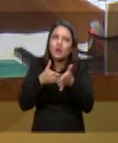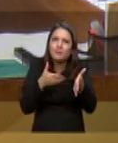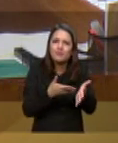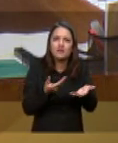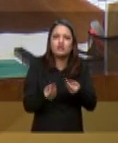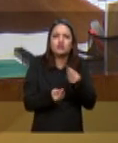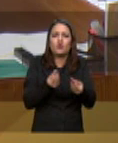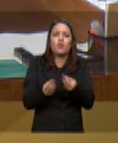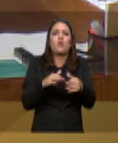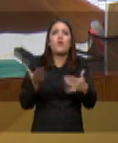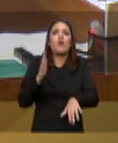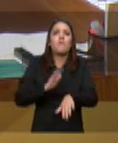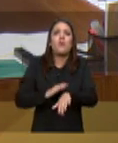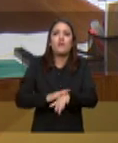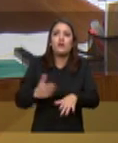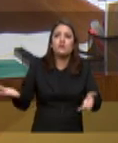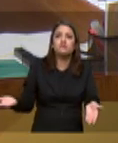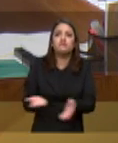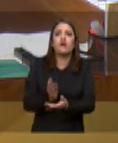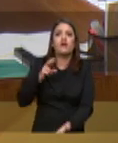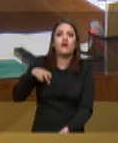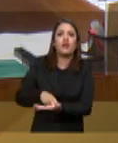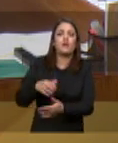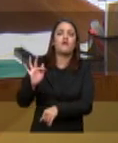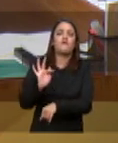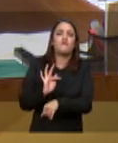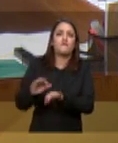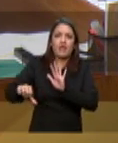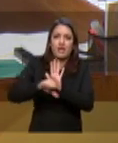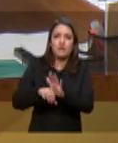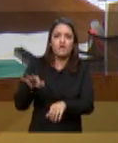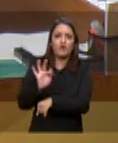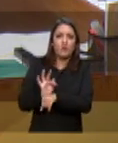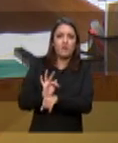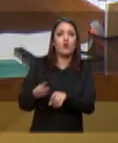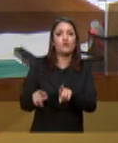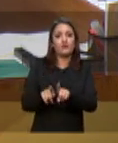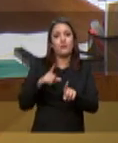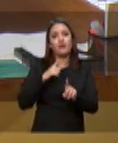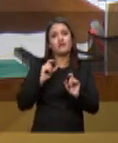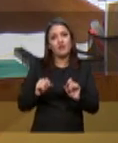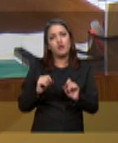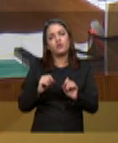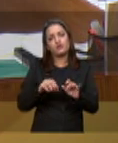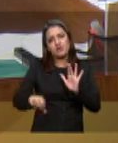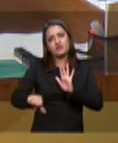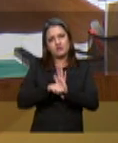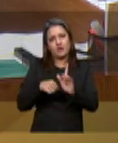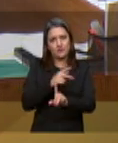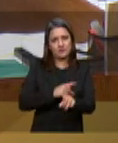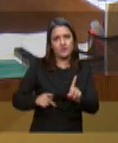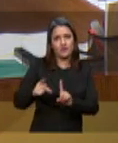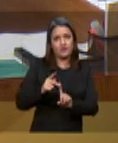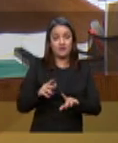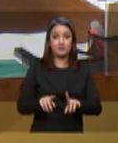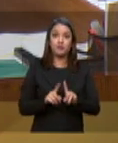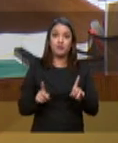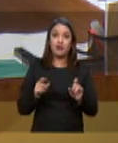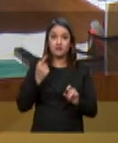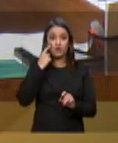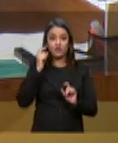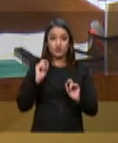de consumação dos crimes formais, que, em seu entender, englobam o de apropriação indébita previdenciária. Penso, todavia, que o